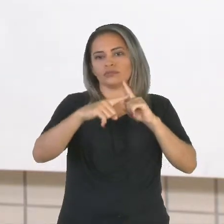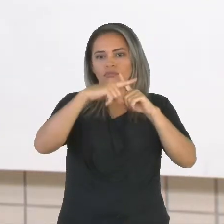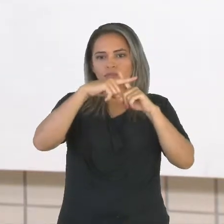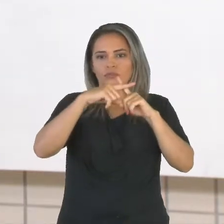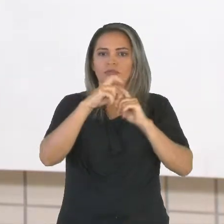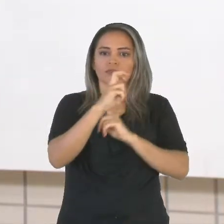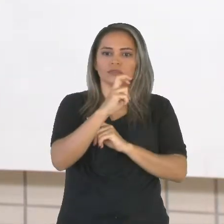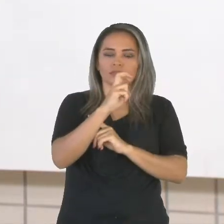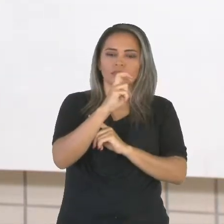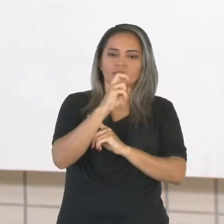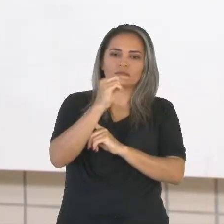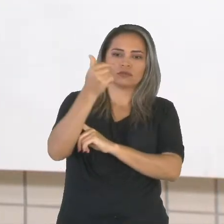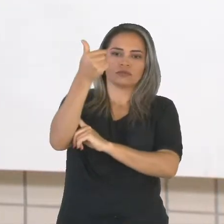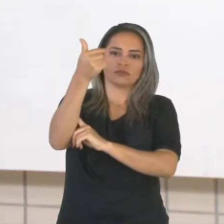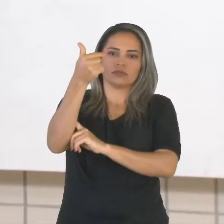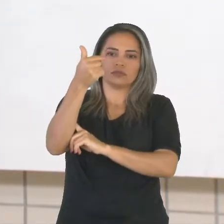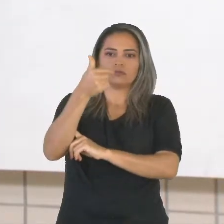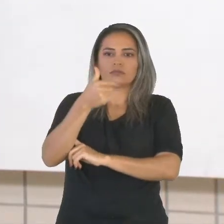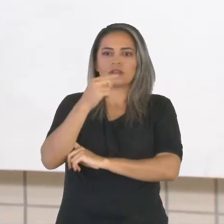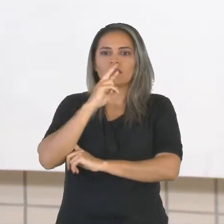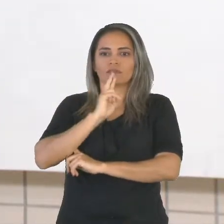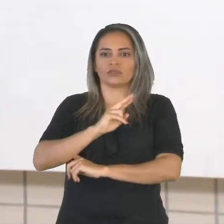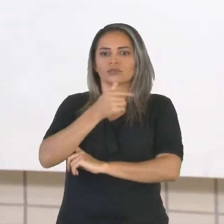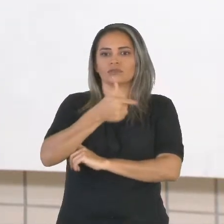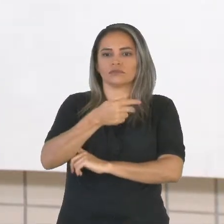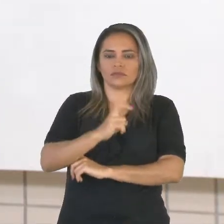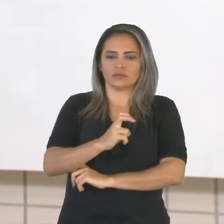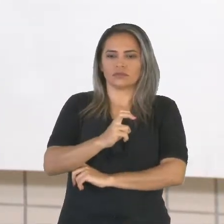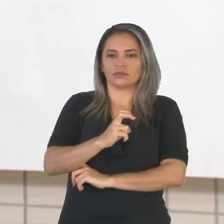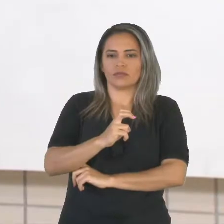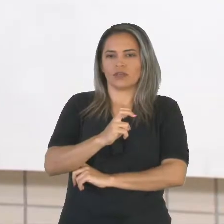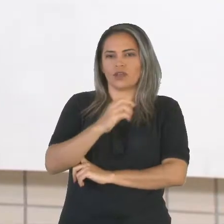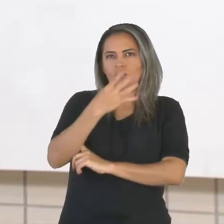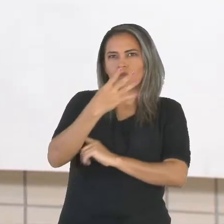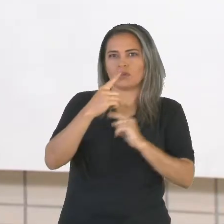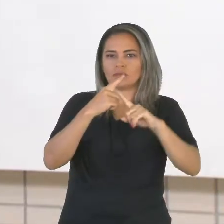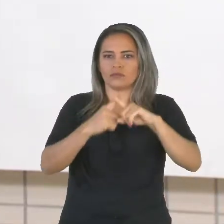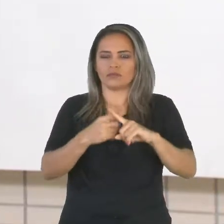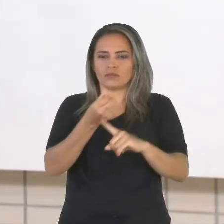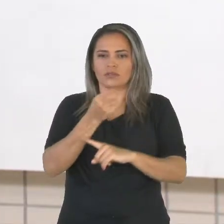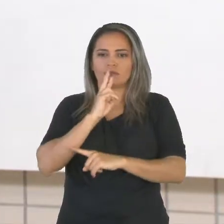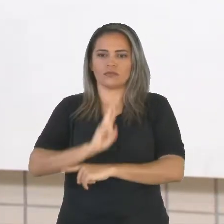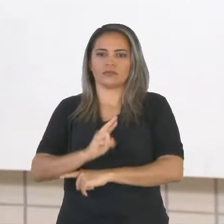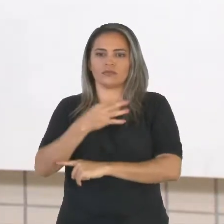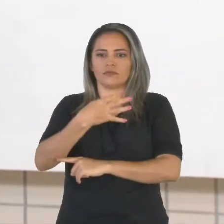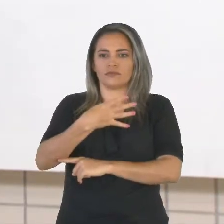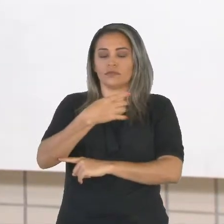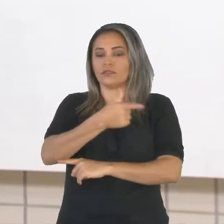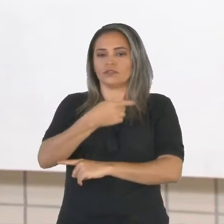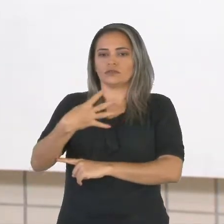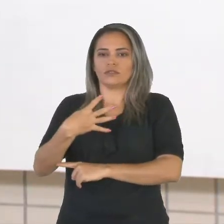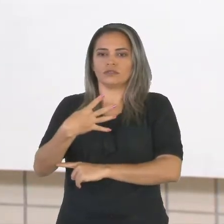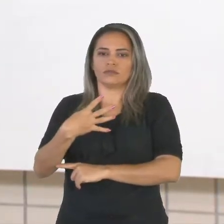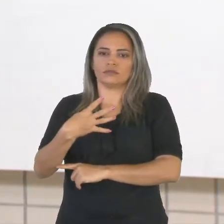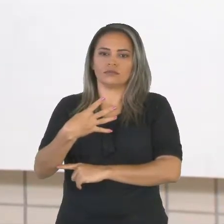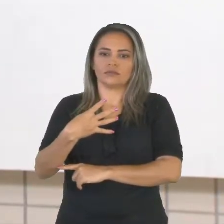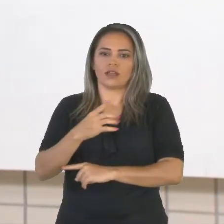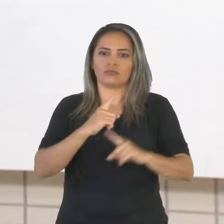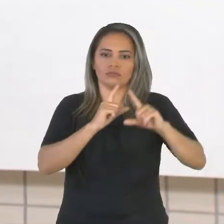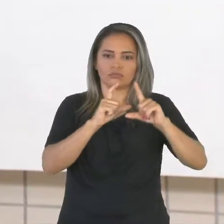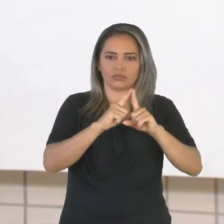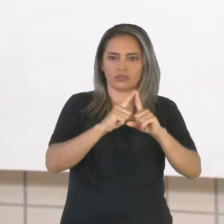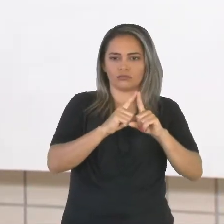quadrado, 25. E 4 vezes 6 dá 24. Então, meu delta aqui nesse exemplo